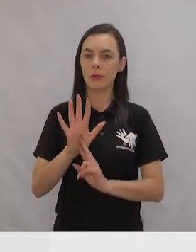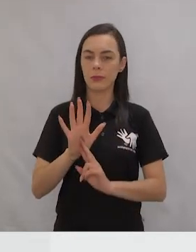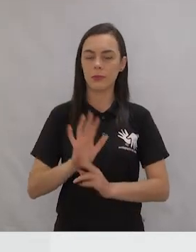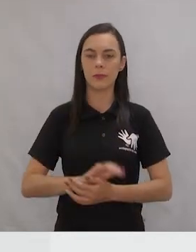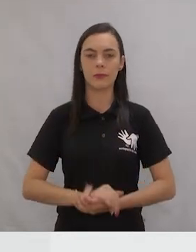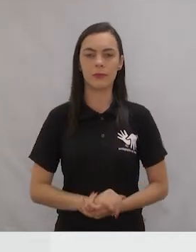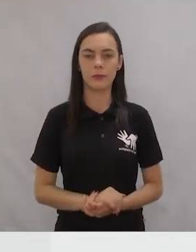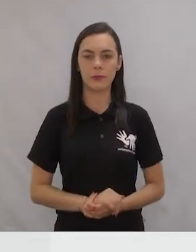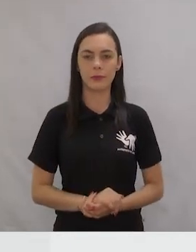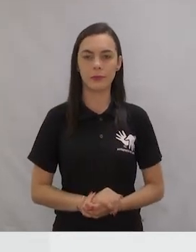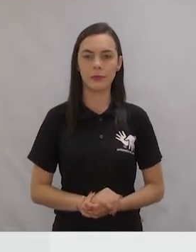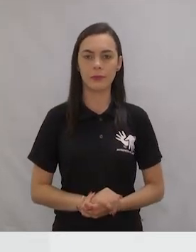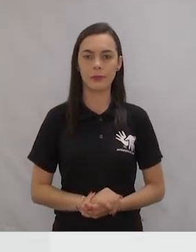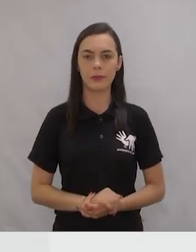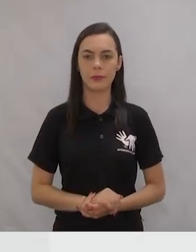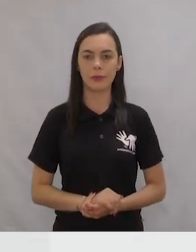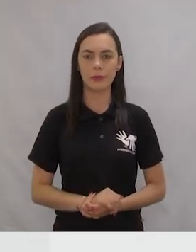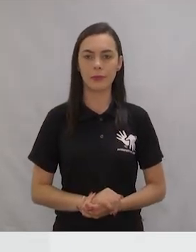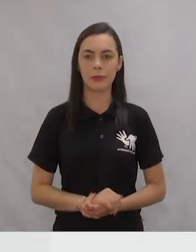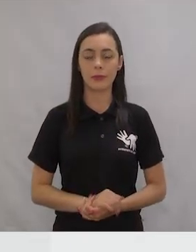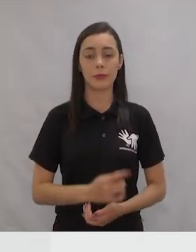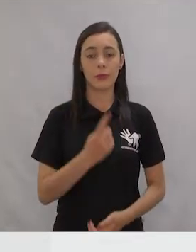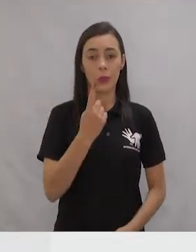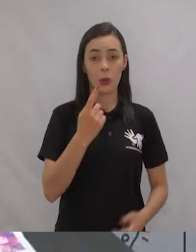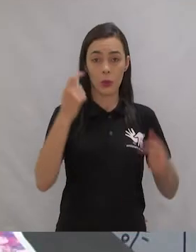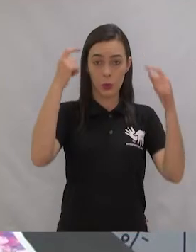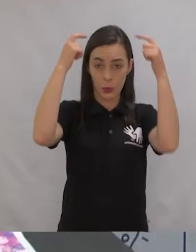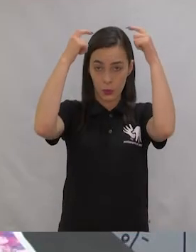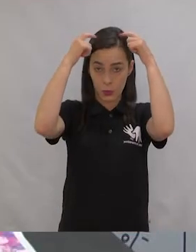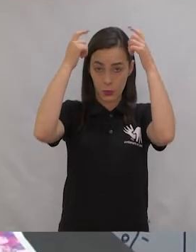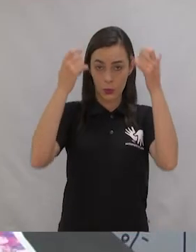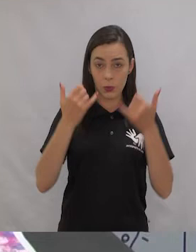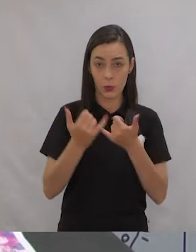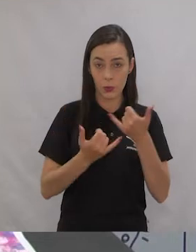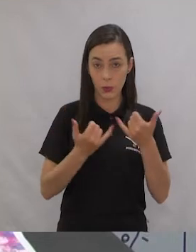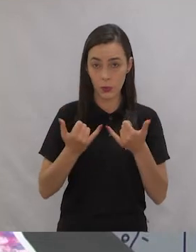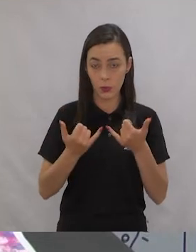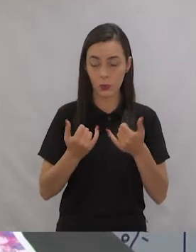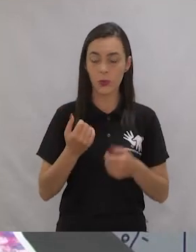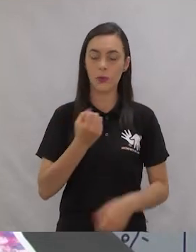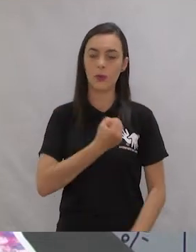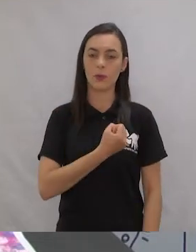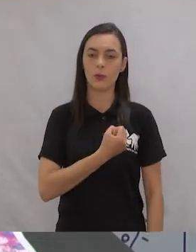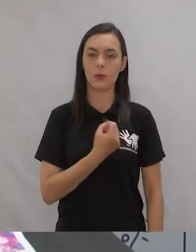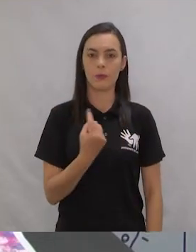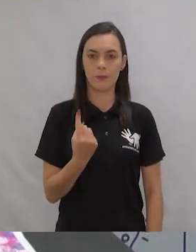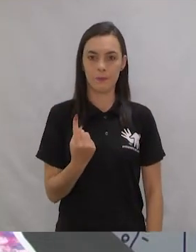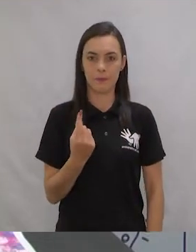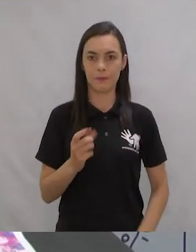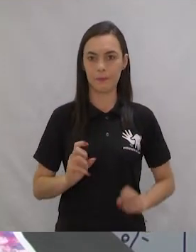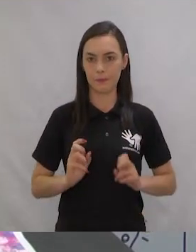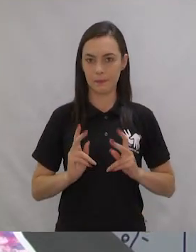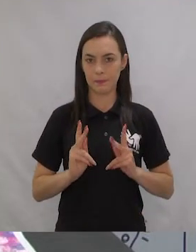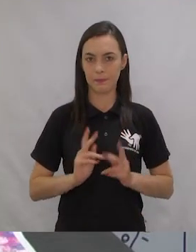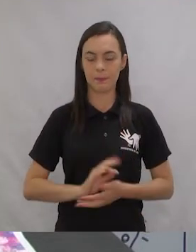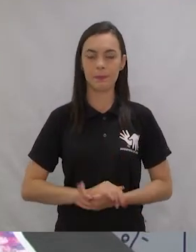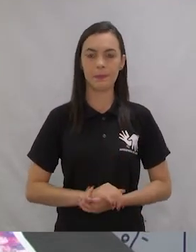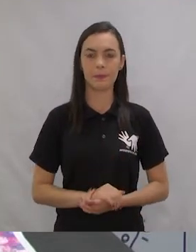representa esta quantidade. Um urso, número 1, certo?